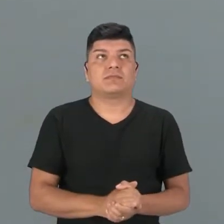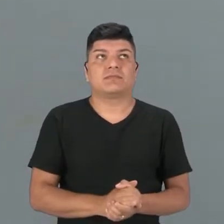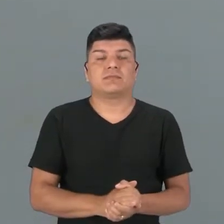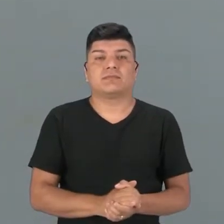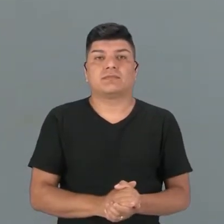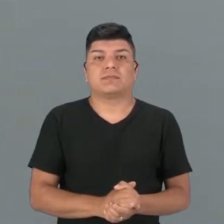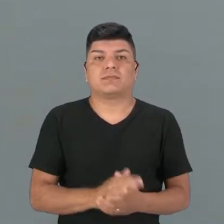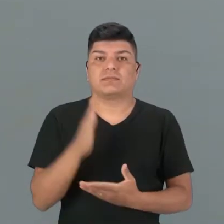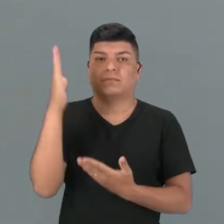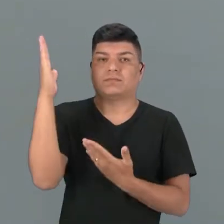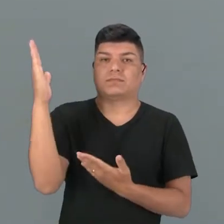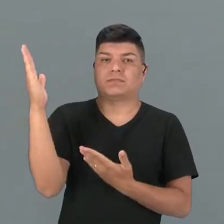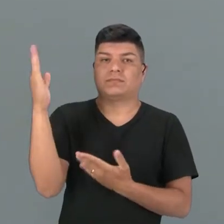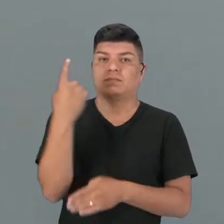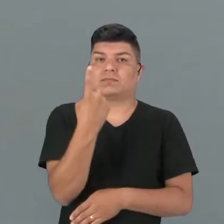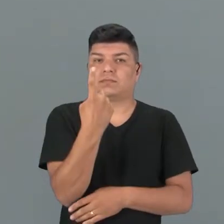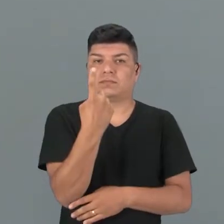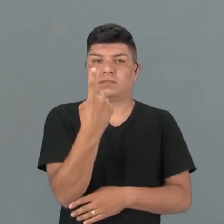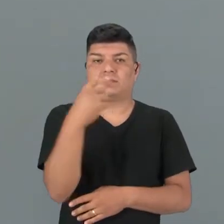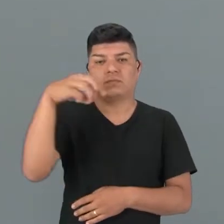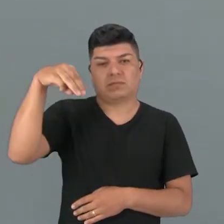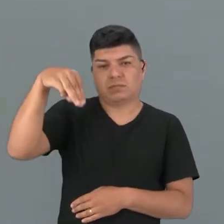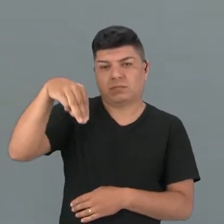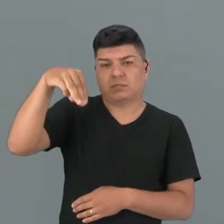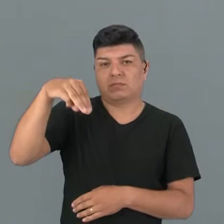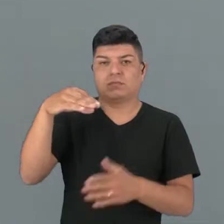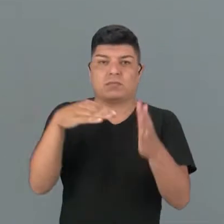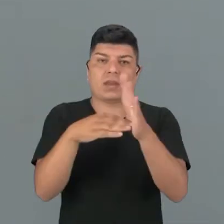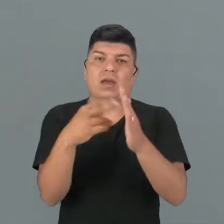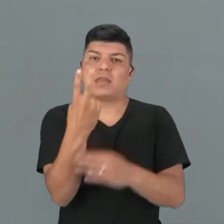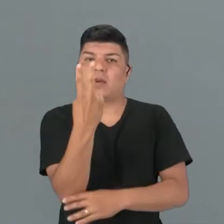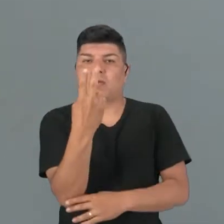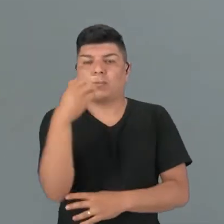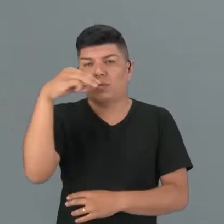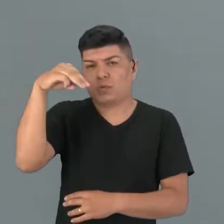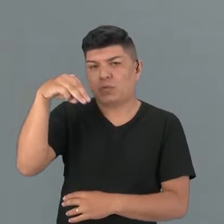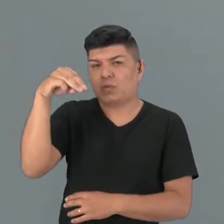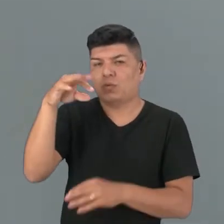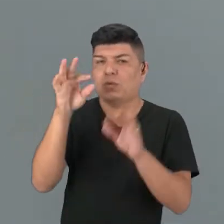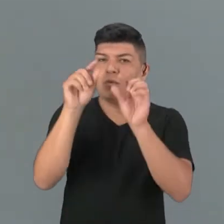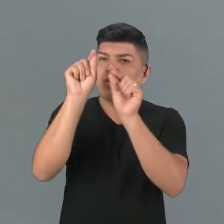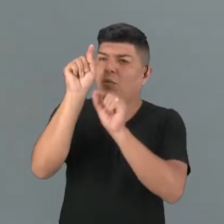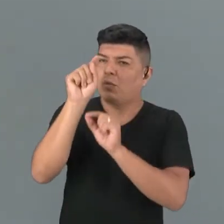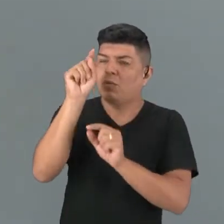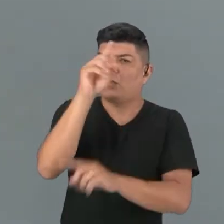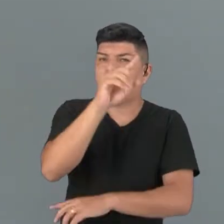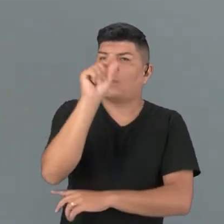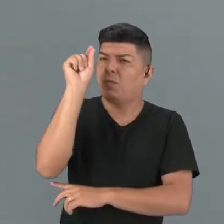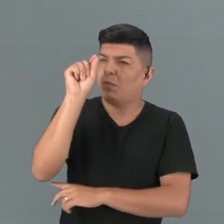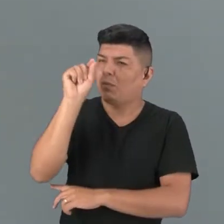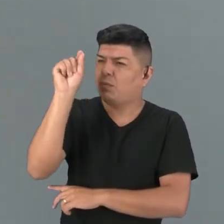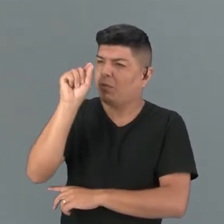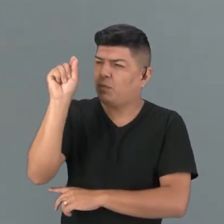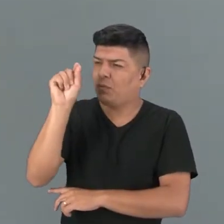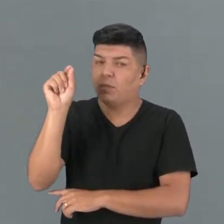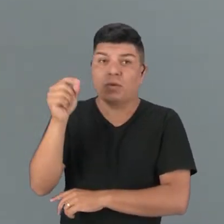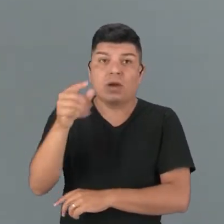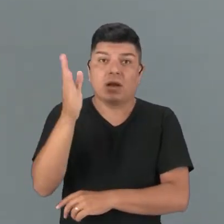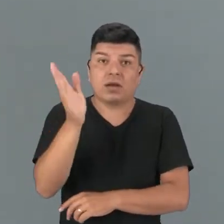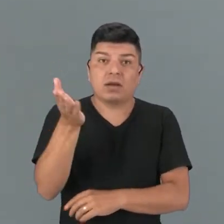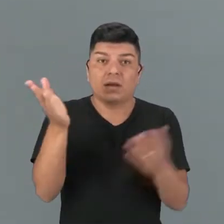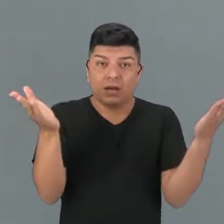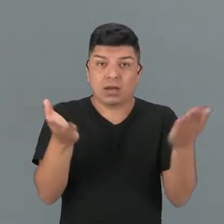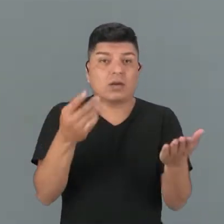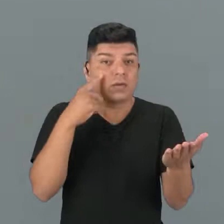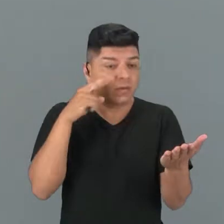essas marcações entre um minuto e outro, ó, entre 1 e o 2. Tem 4 ponteirinhos, se você reparar no seu relógio aí. Pode ir lá no seu relógio e verificar